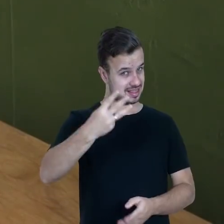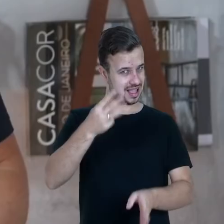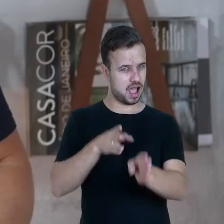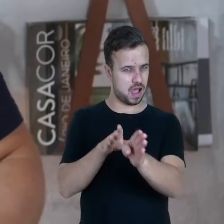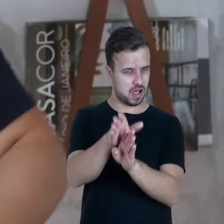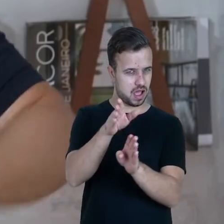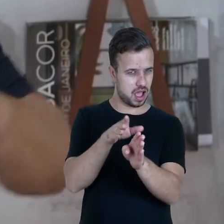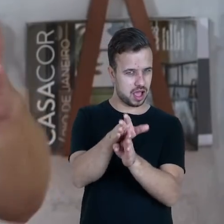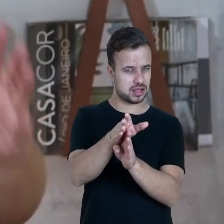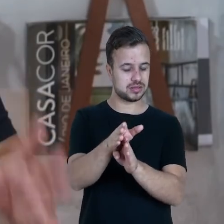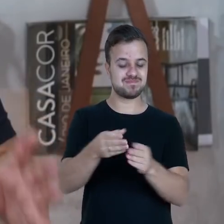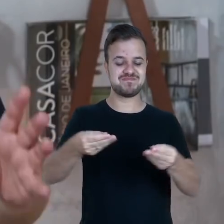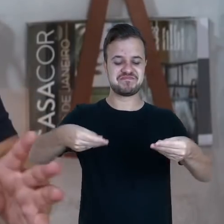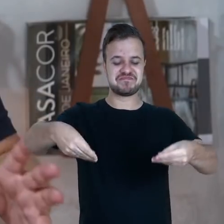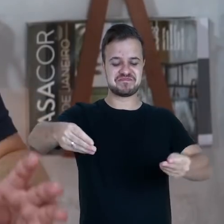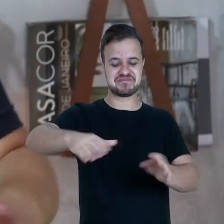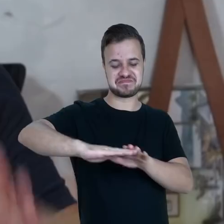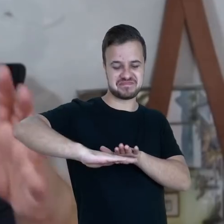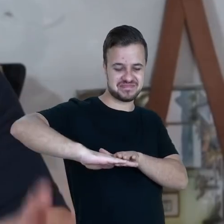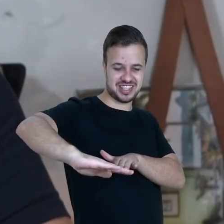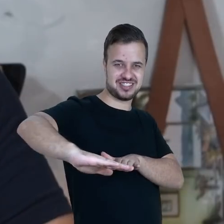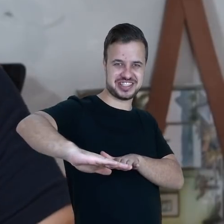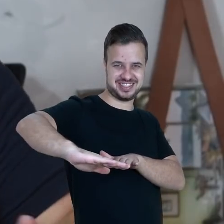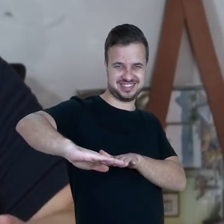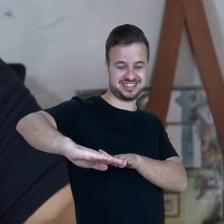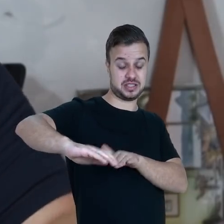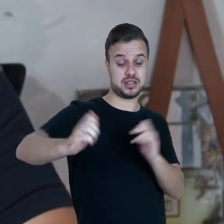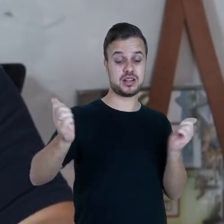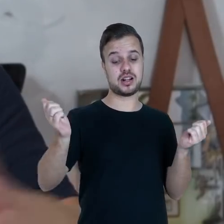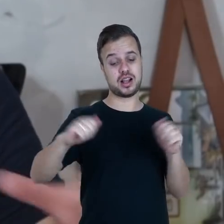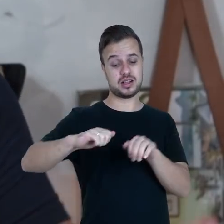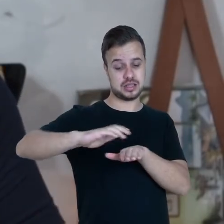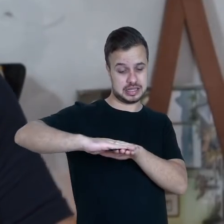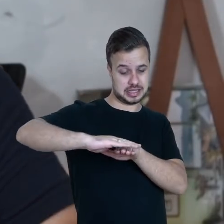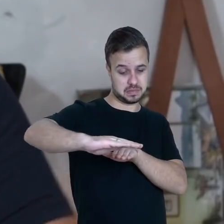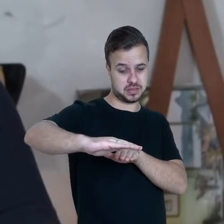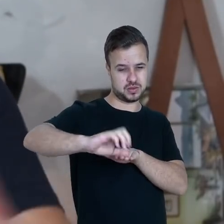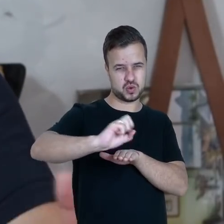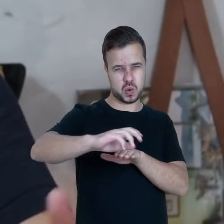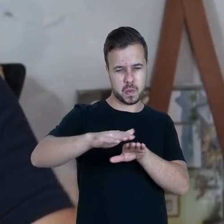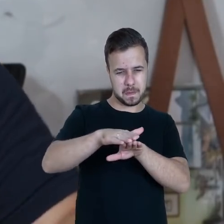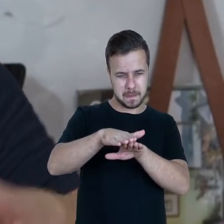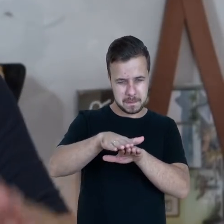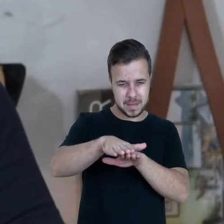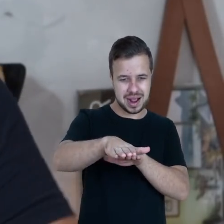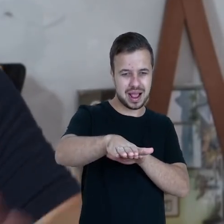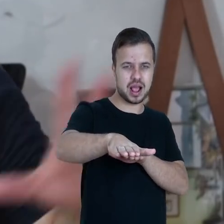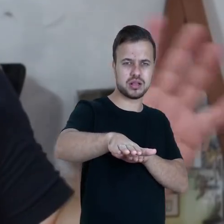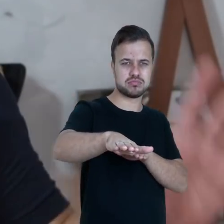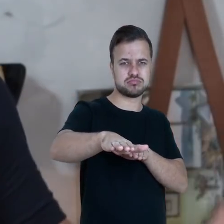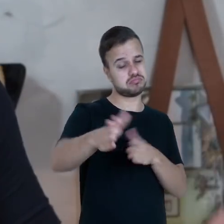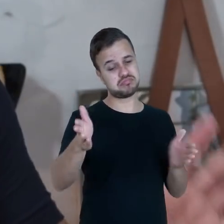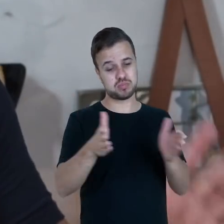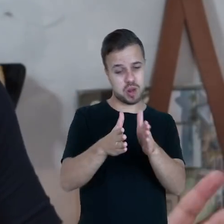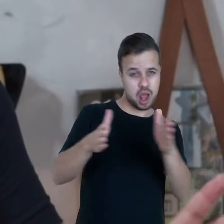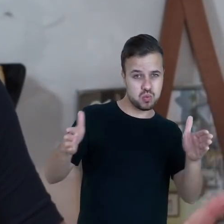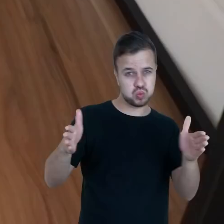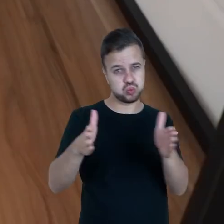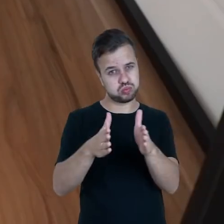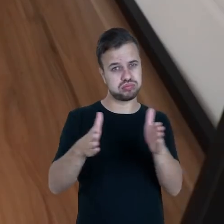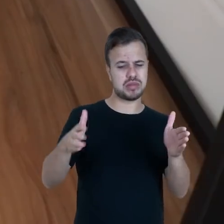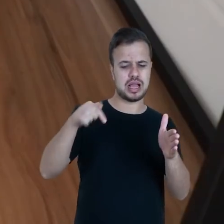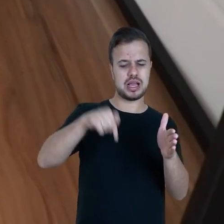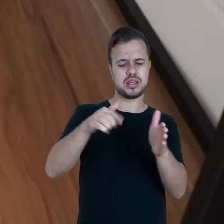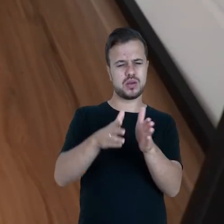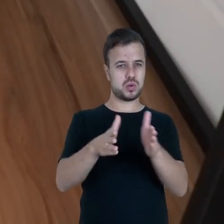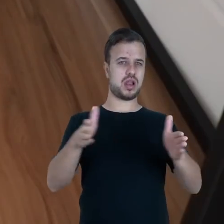A minha terceira dica é: invista em tapetes. No corredor você pode colocar um tapete ou então uma passadeira, depende da largura do seu corredor.